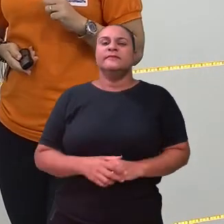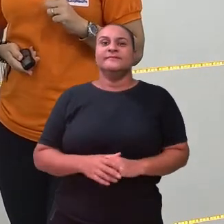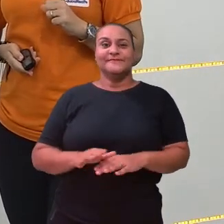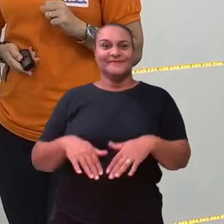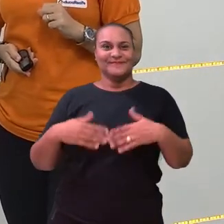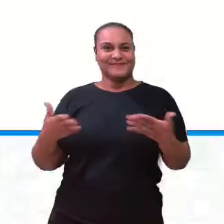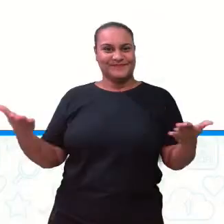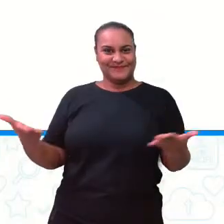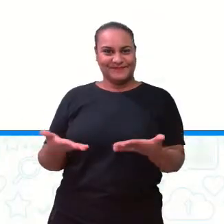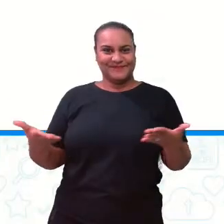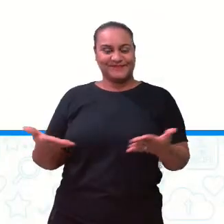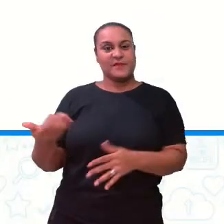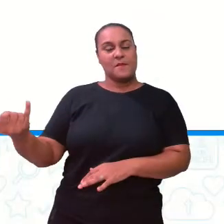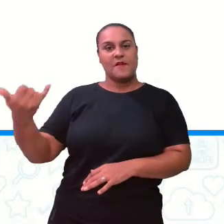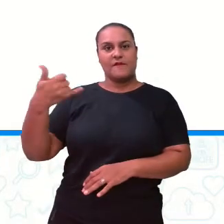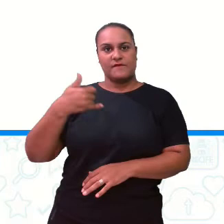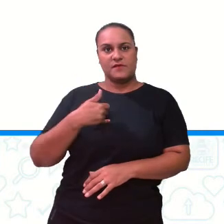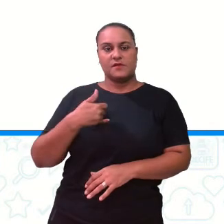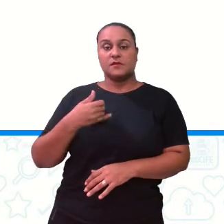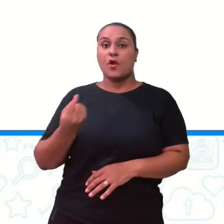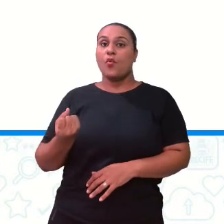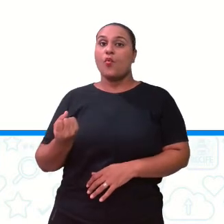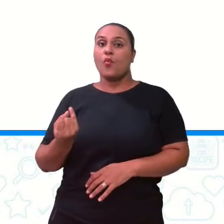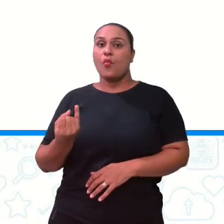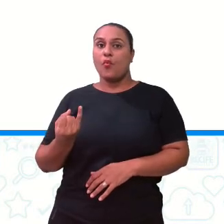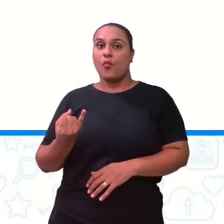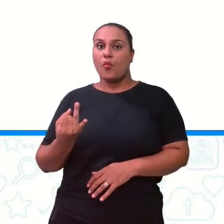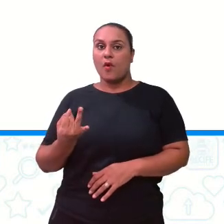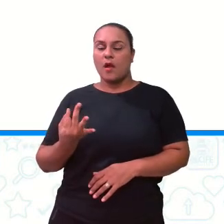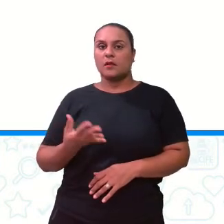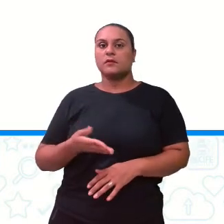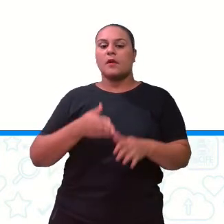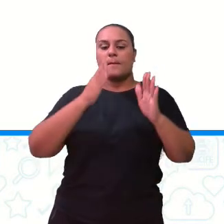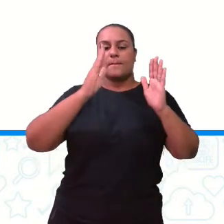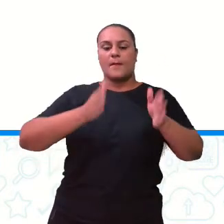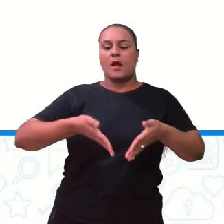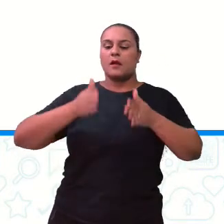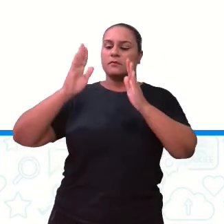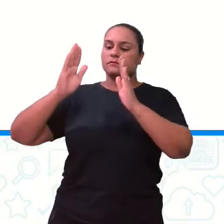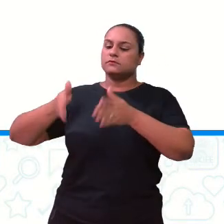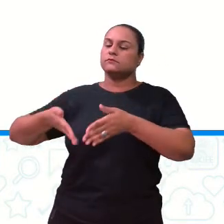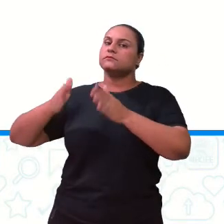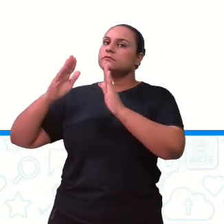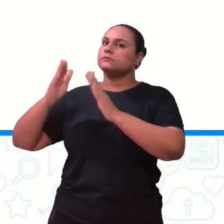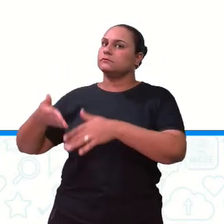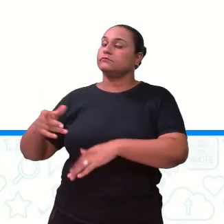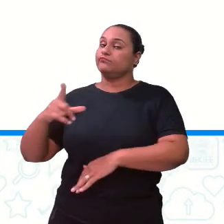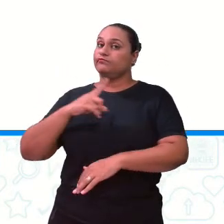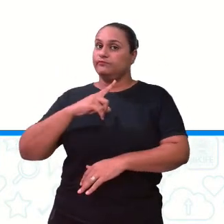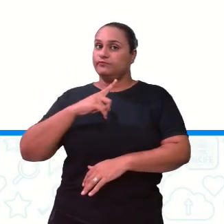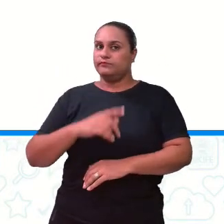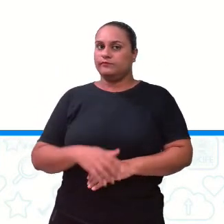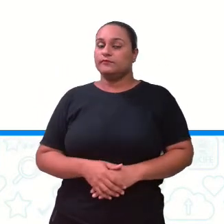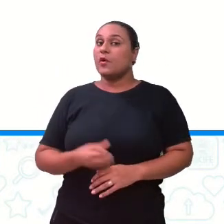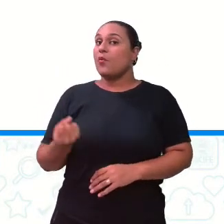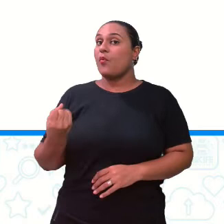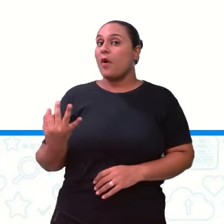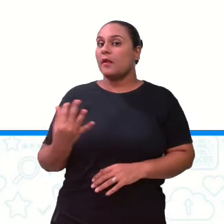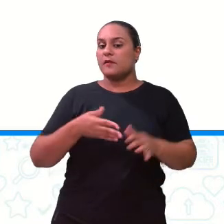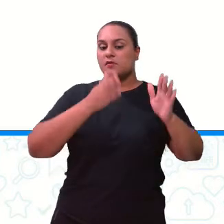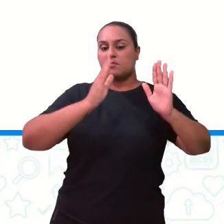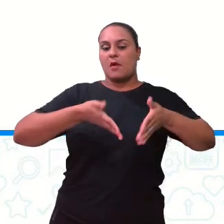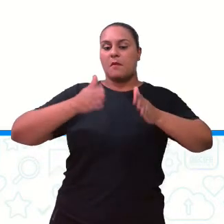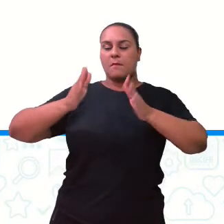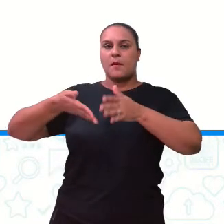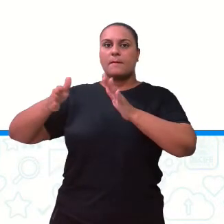Agora, digam para mim, quantas colunas ela tem? E aí, estudantes, quantas colunas tem